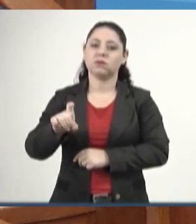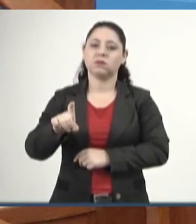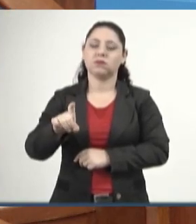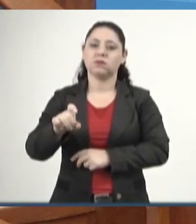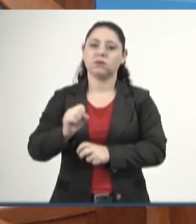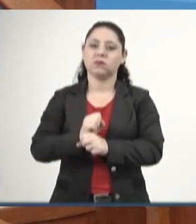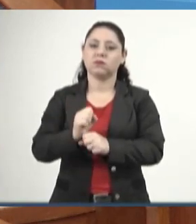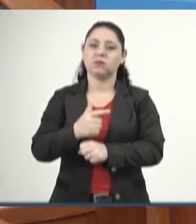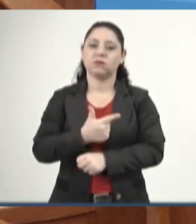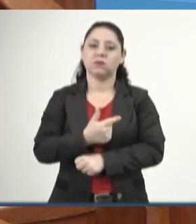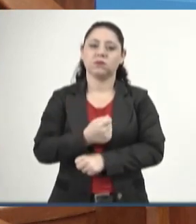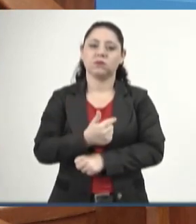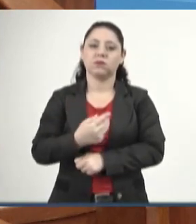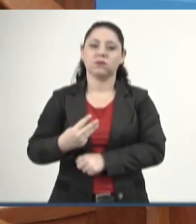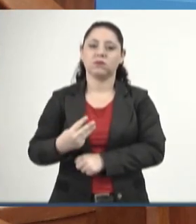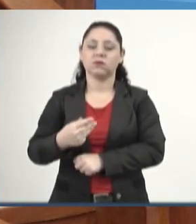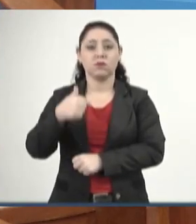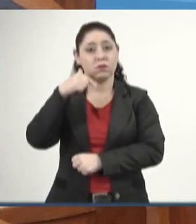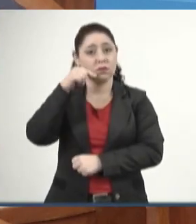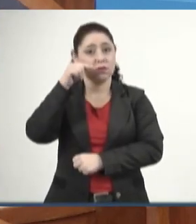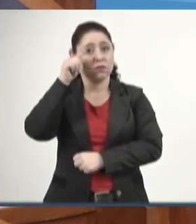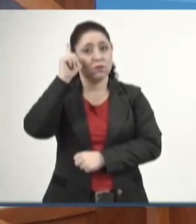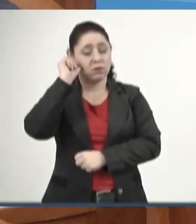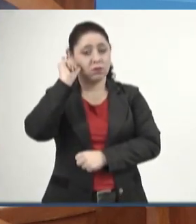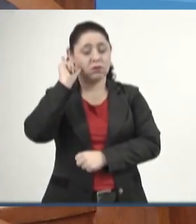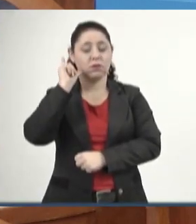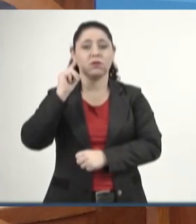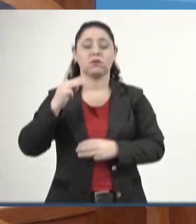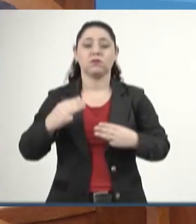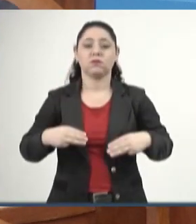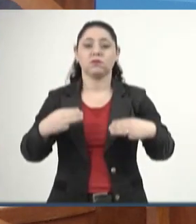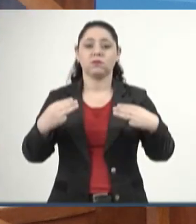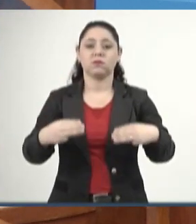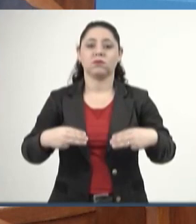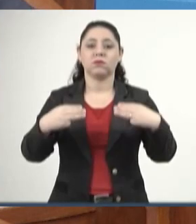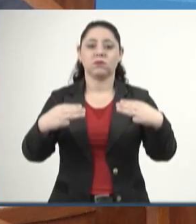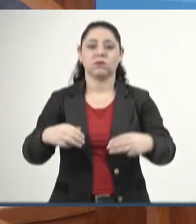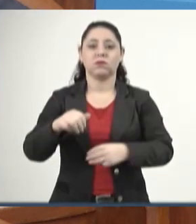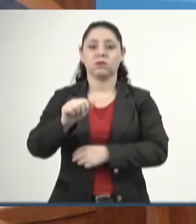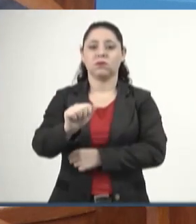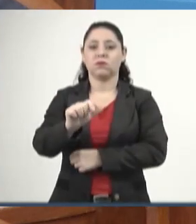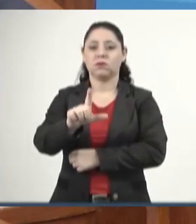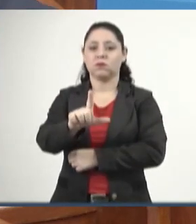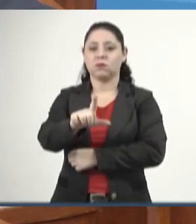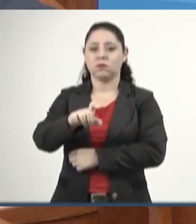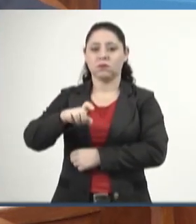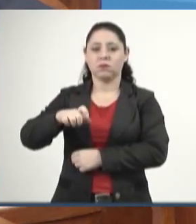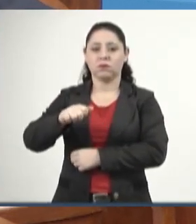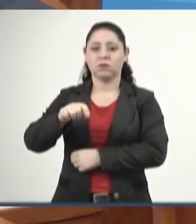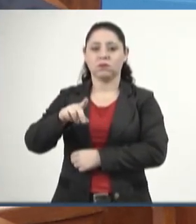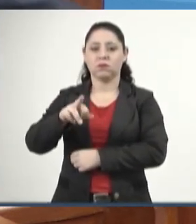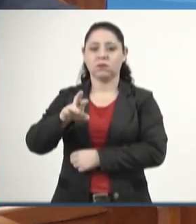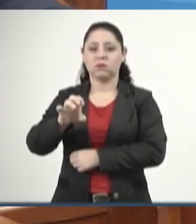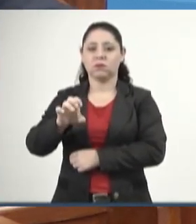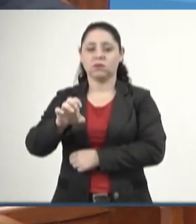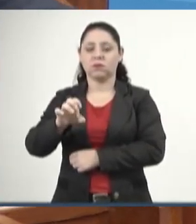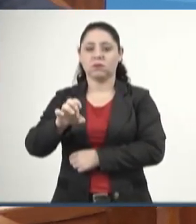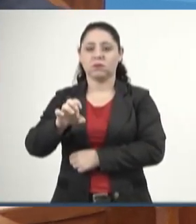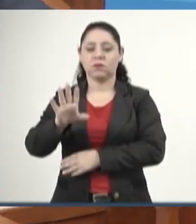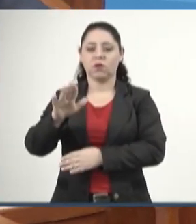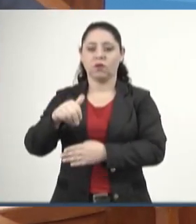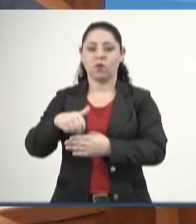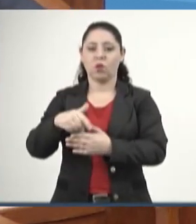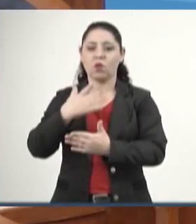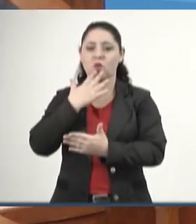ano. Ontem, o ministro Alexandre de Moraes proferiu seu voto